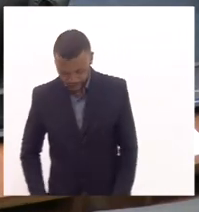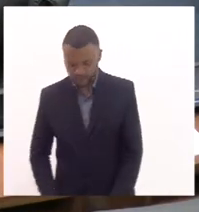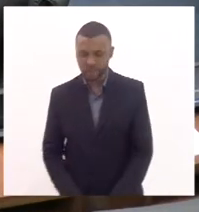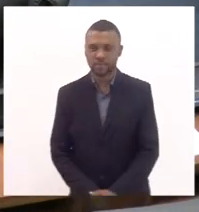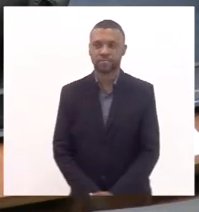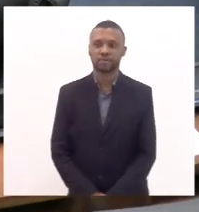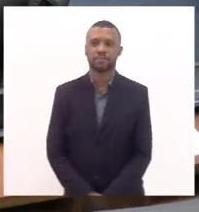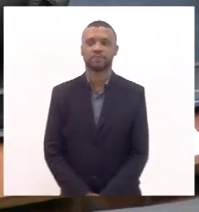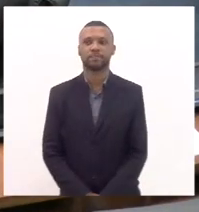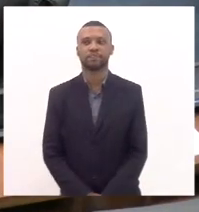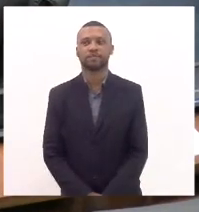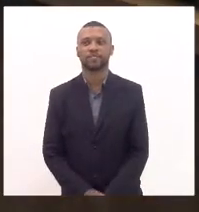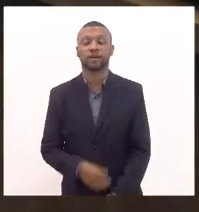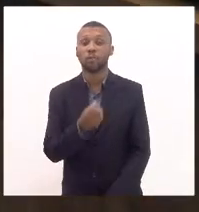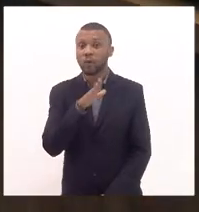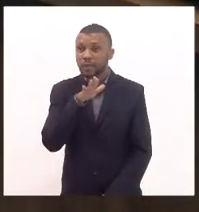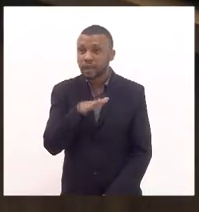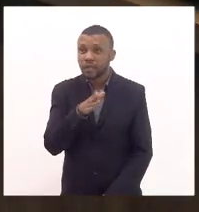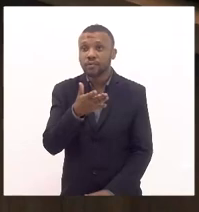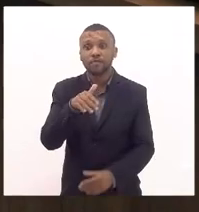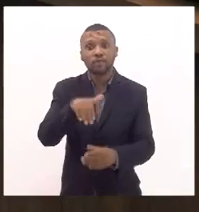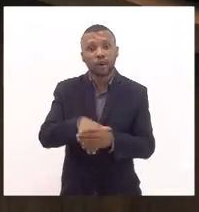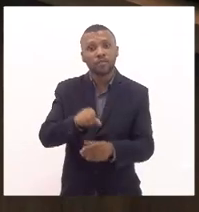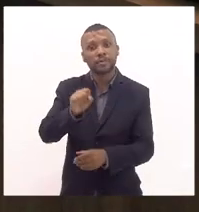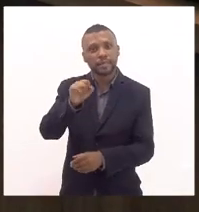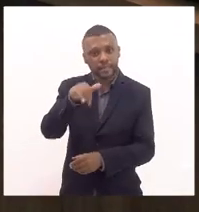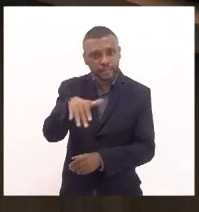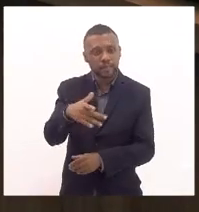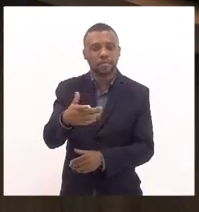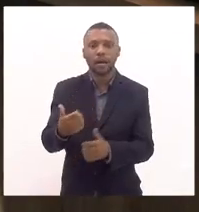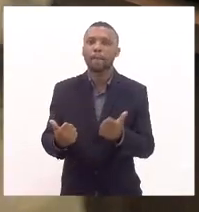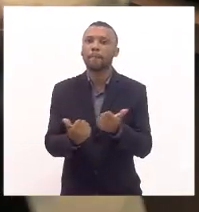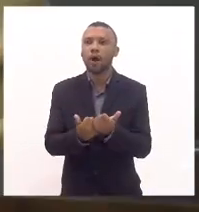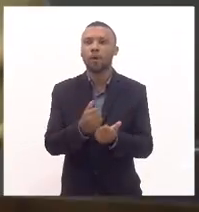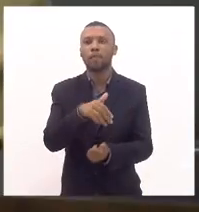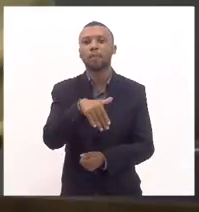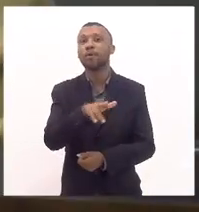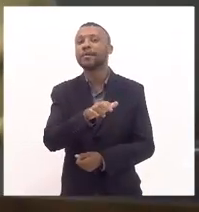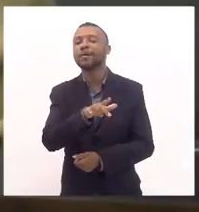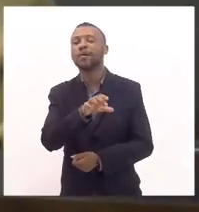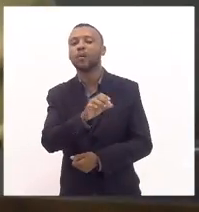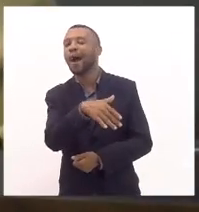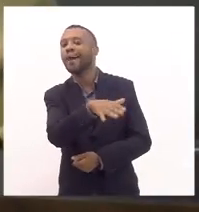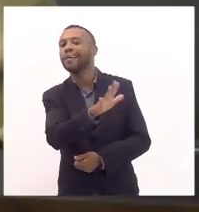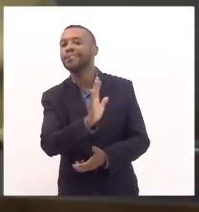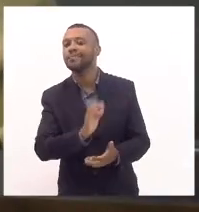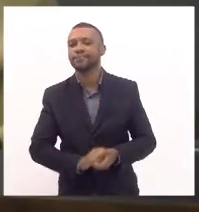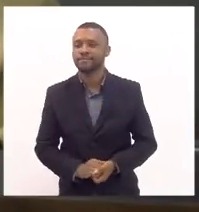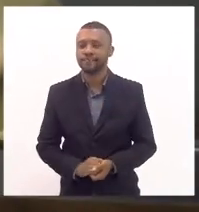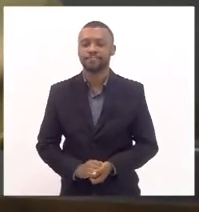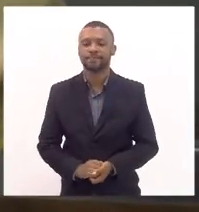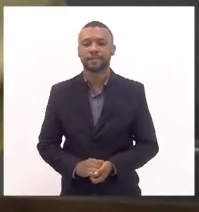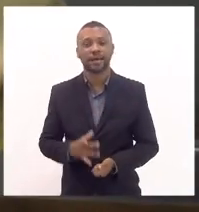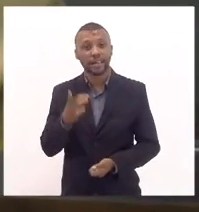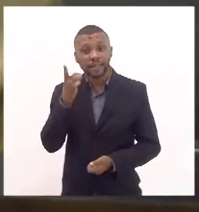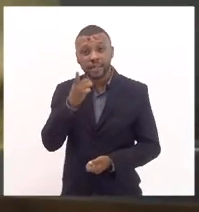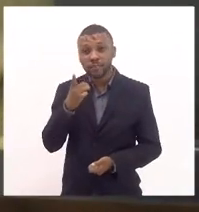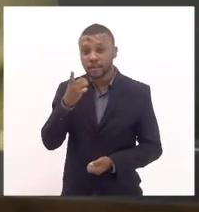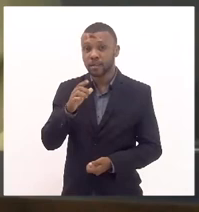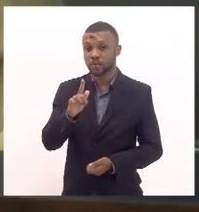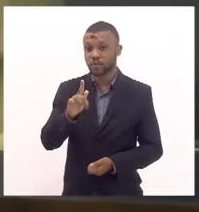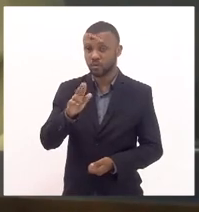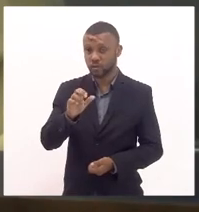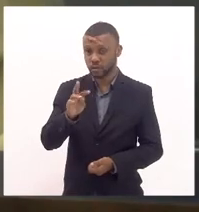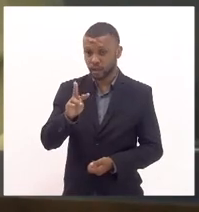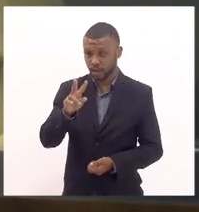Oi boa tarde voto sim Voto no Murilo aí obrigada Deputado Gustavo Schmidt